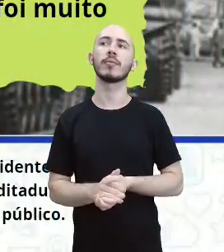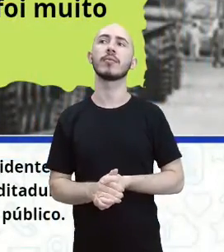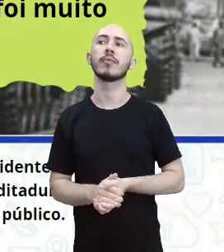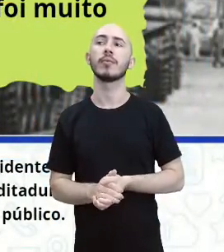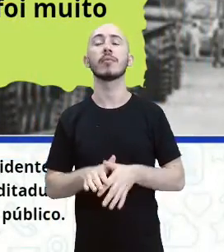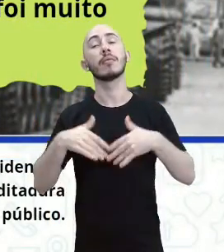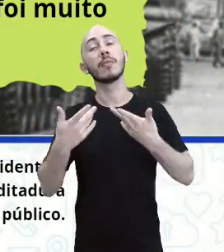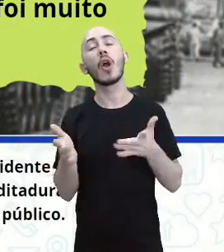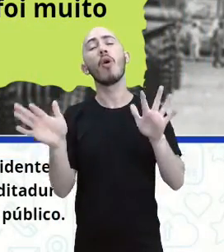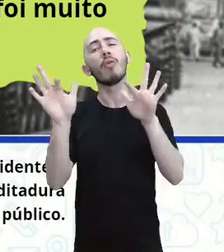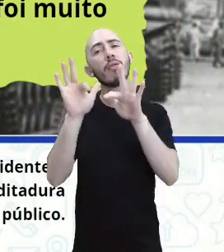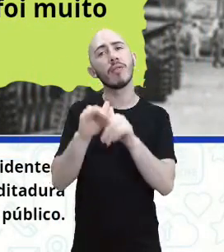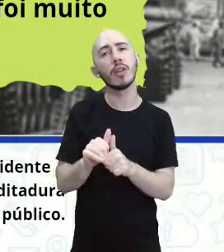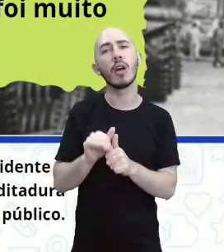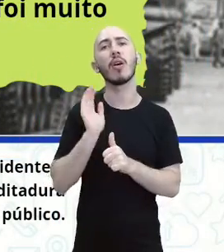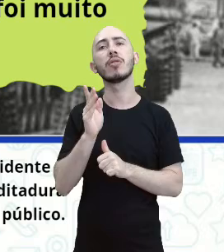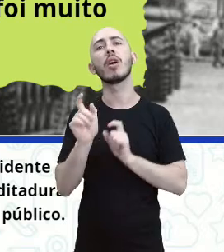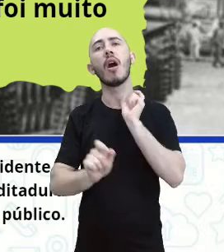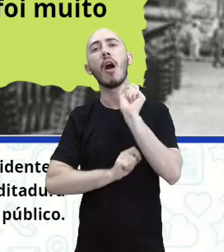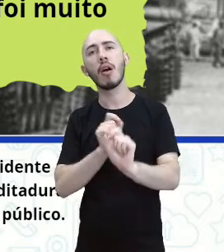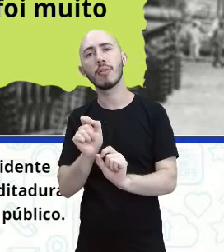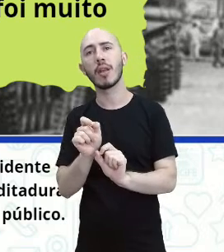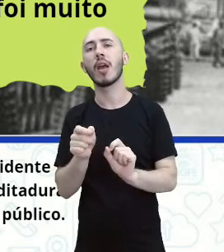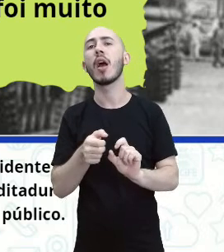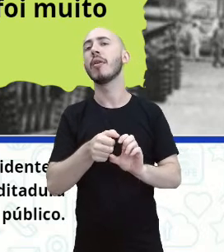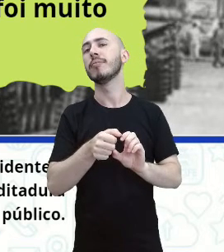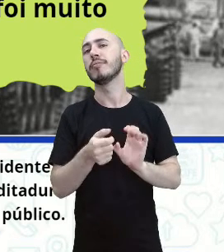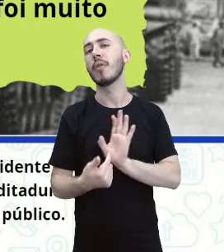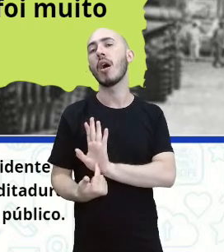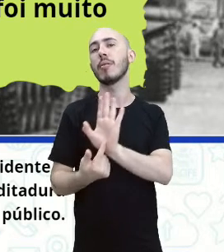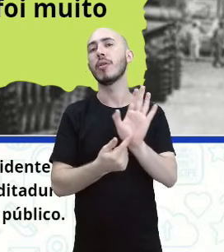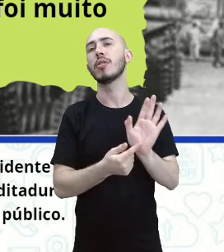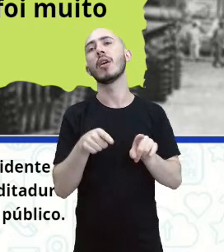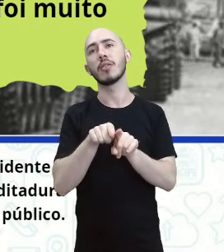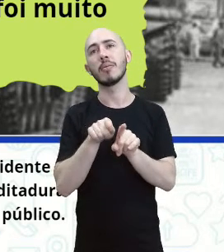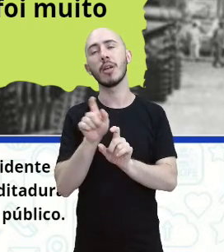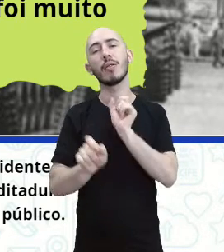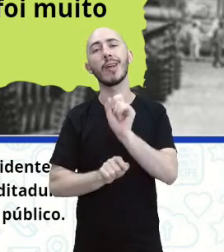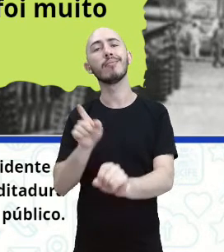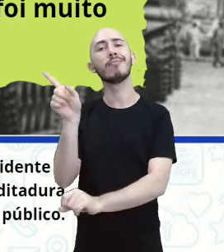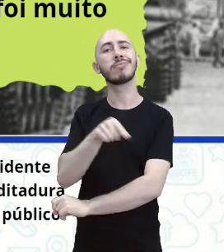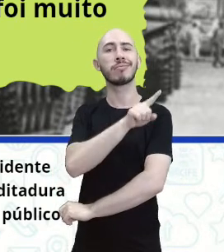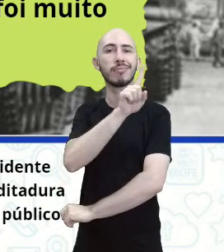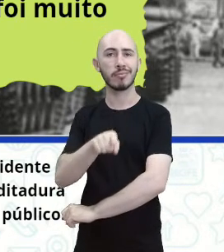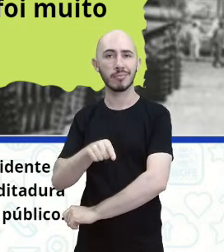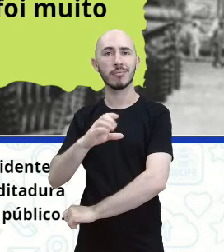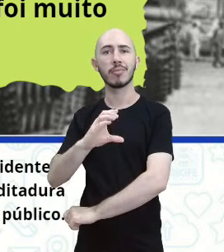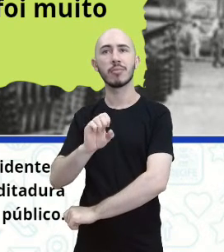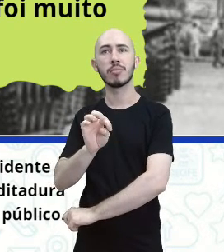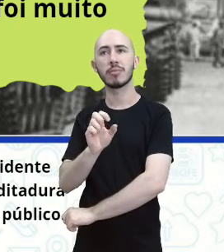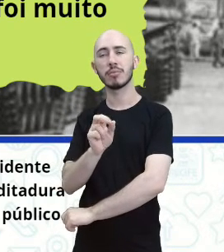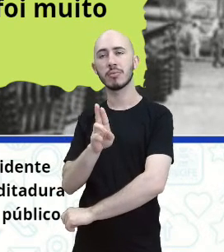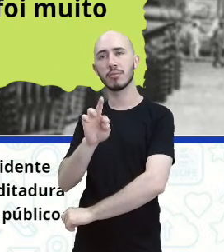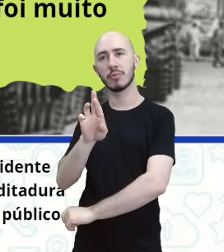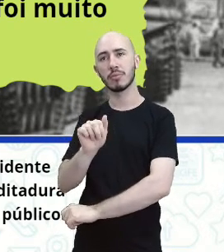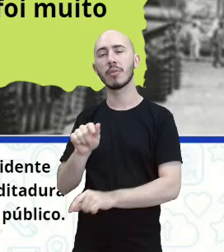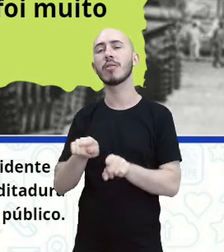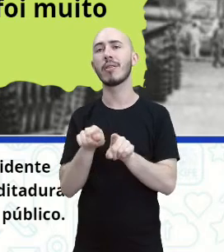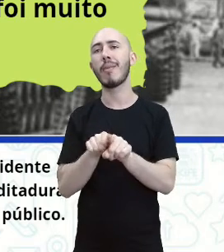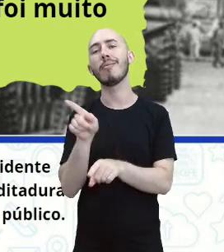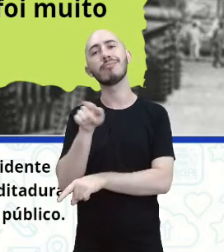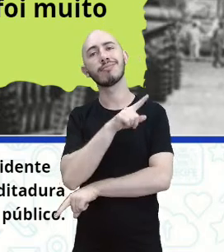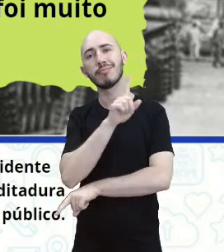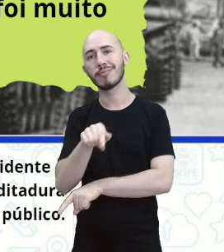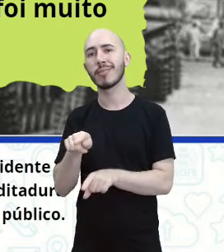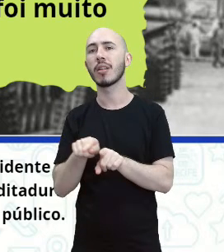para encerrar, né, um outro aspecto dessa ditadura foi a censura, né? Então, além disso, além